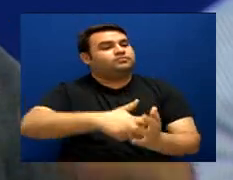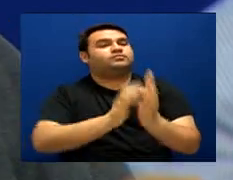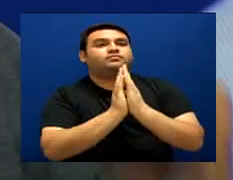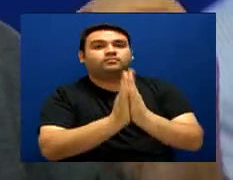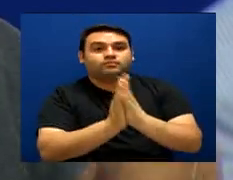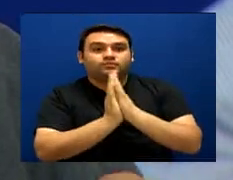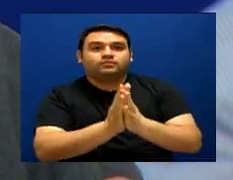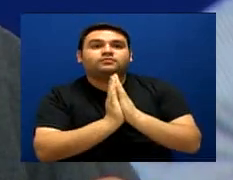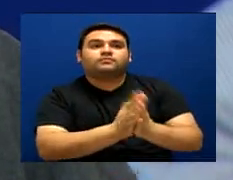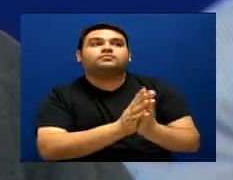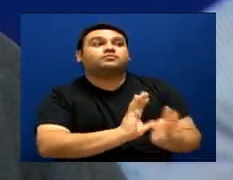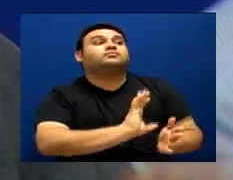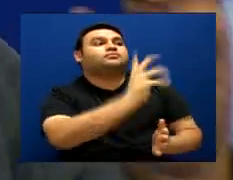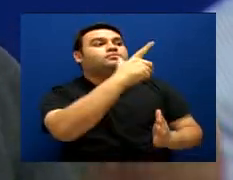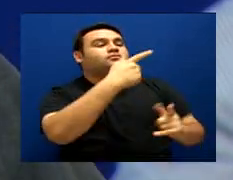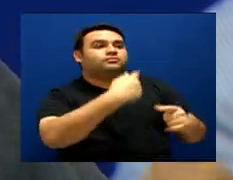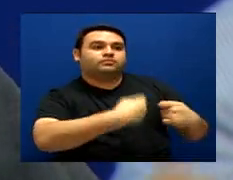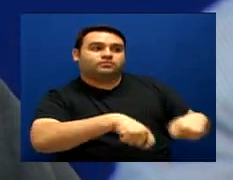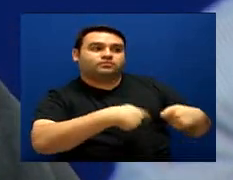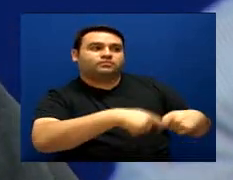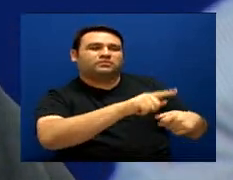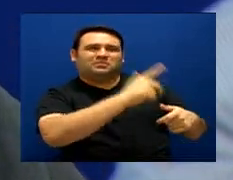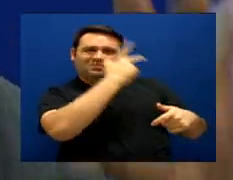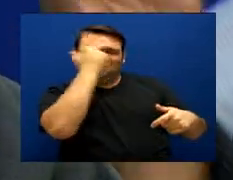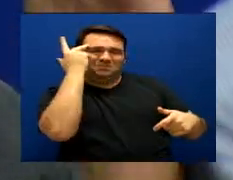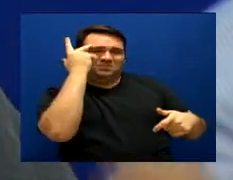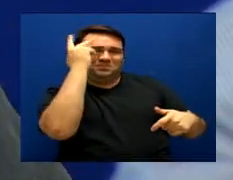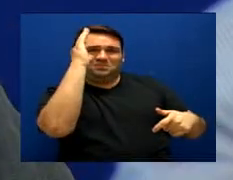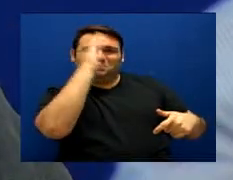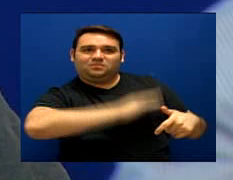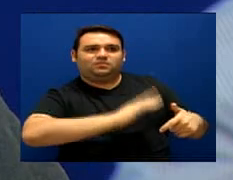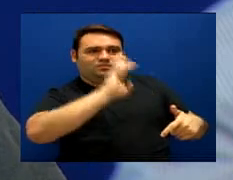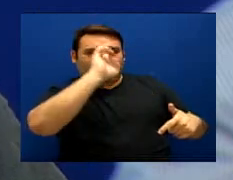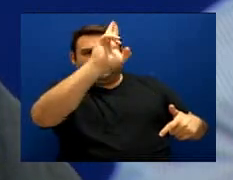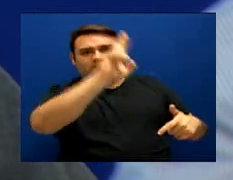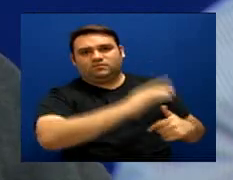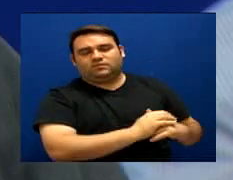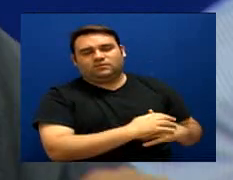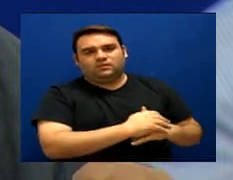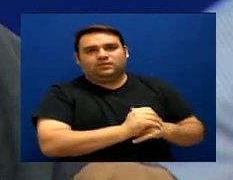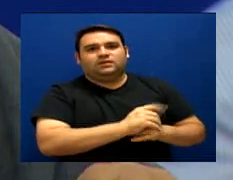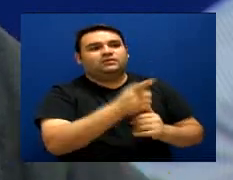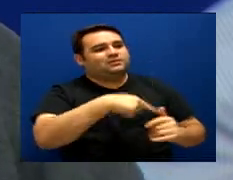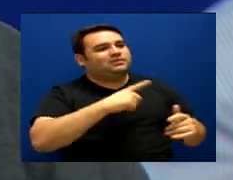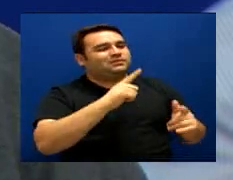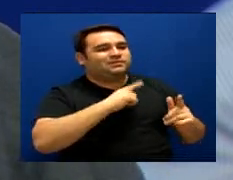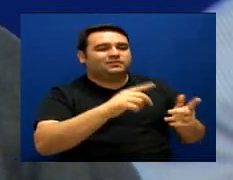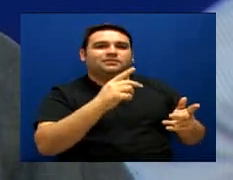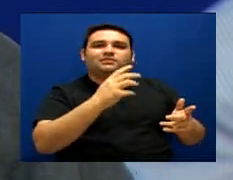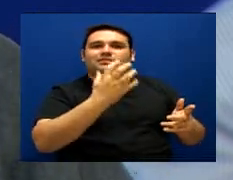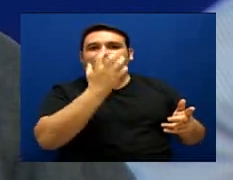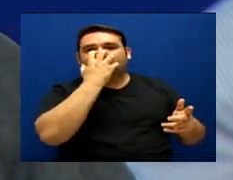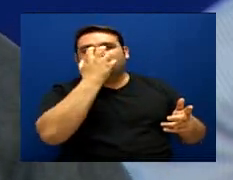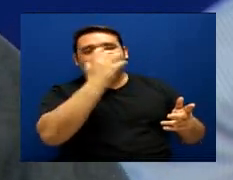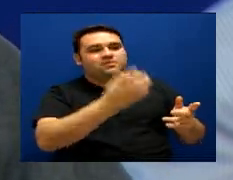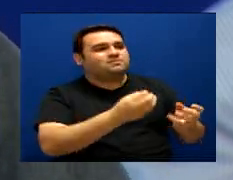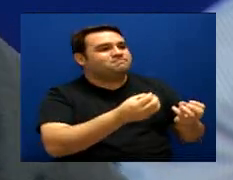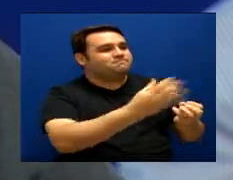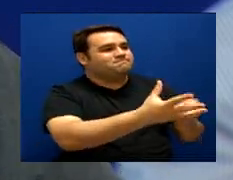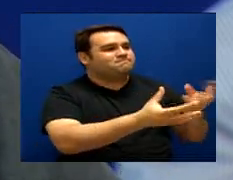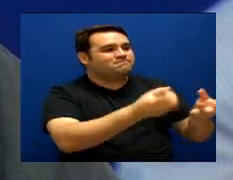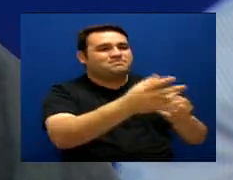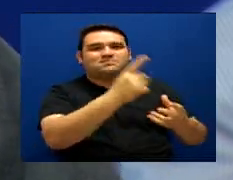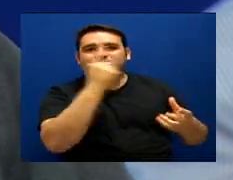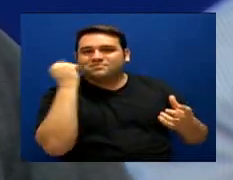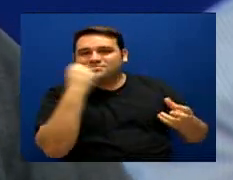que alguma coisa aconteça com esses maus tutores. Tá? Nós fazemos feirinhas, hoje mesmo nós estamos lá na feirinha, saí